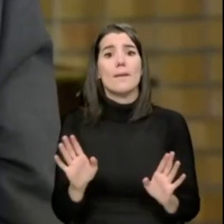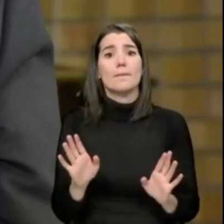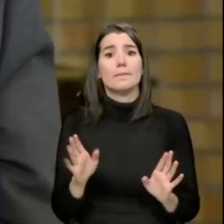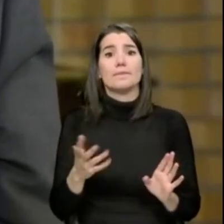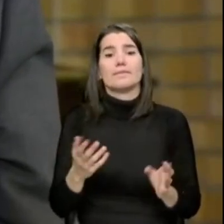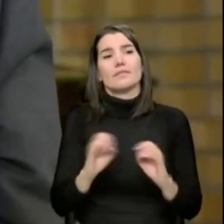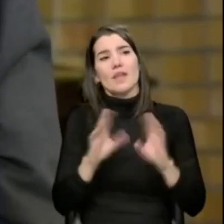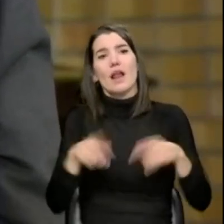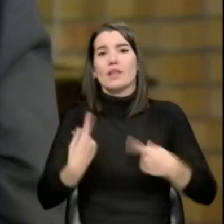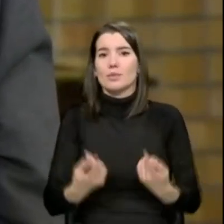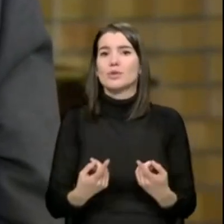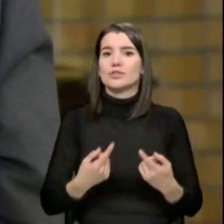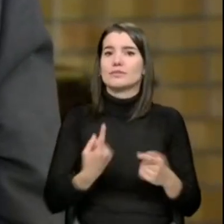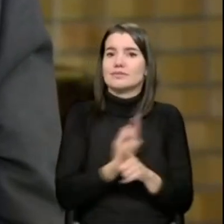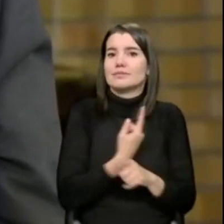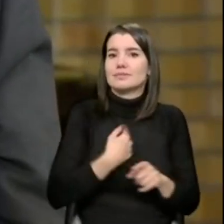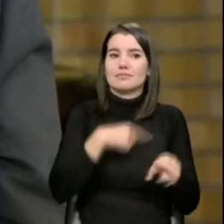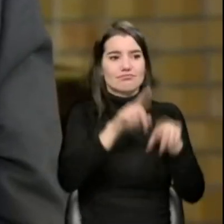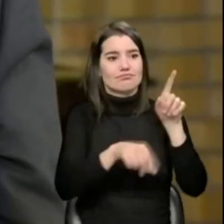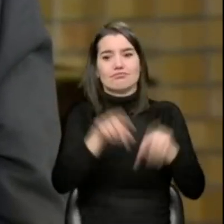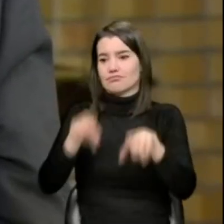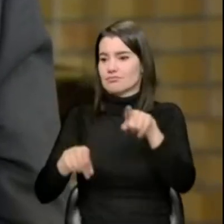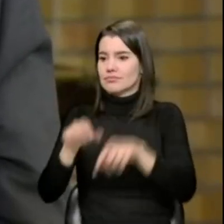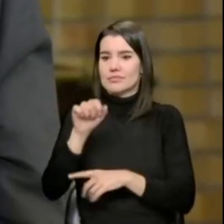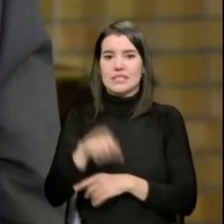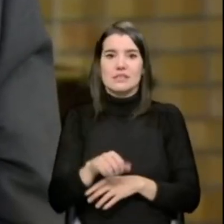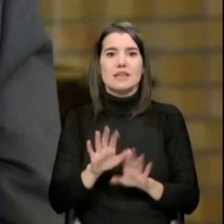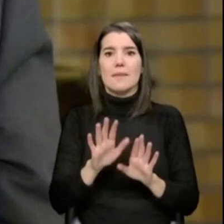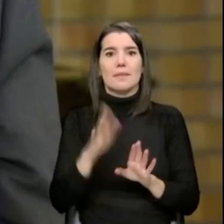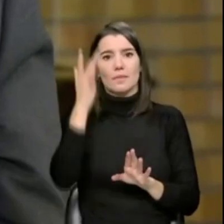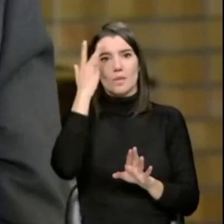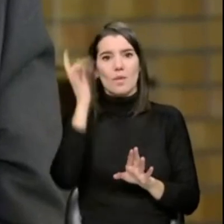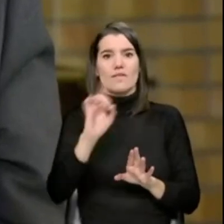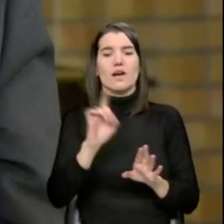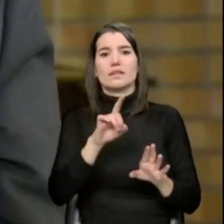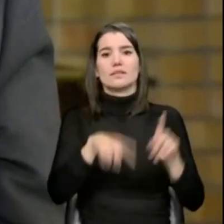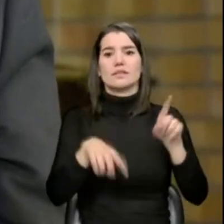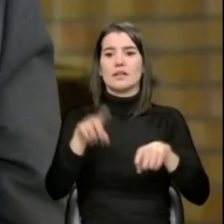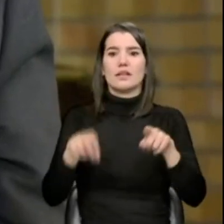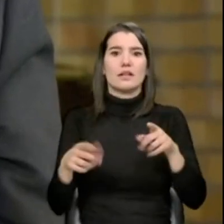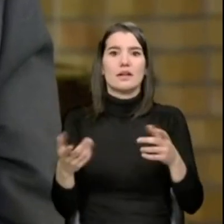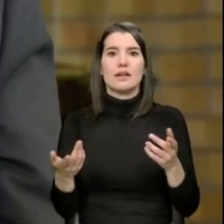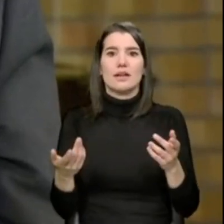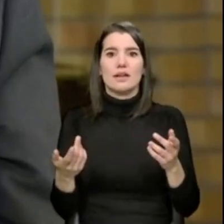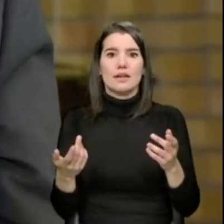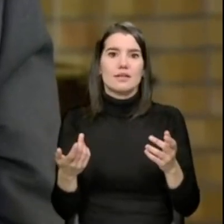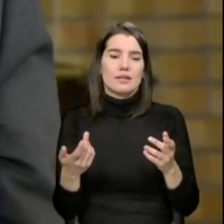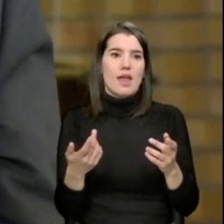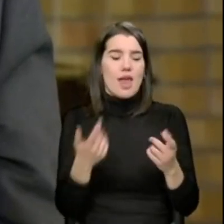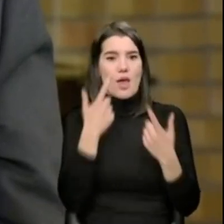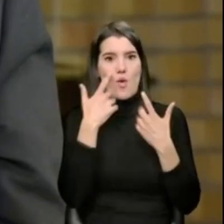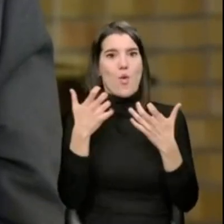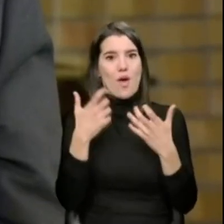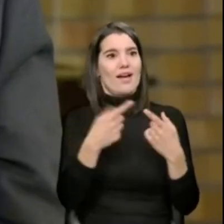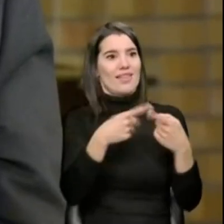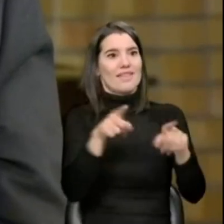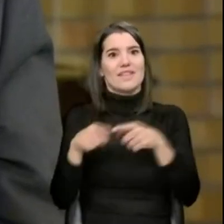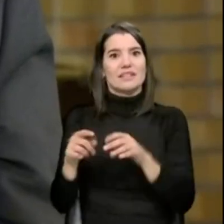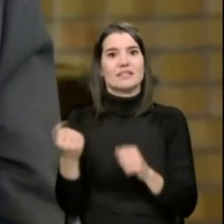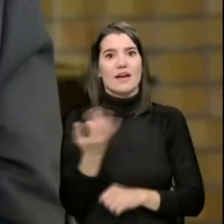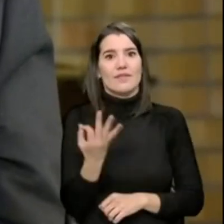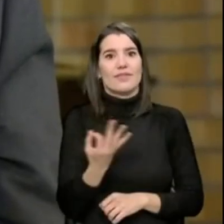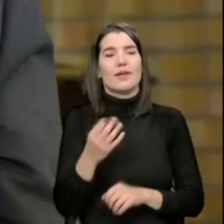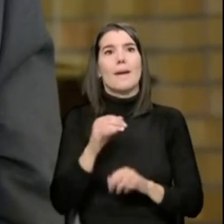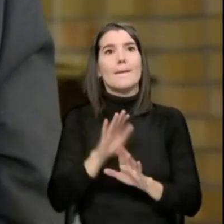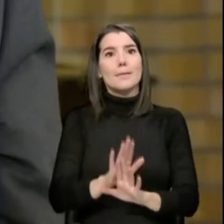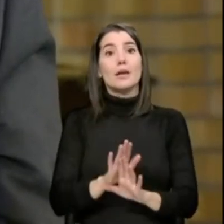distinguimos-nos em muitas coisas e às vezes não é fácil as distinções não prevalecerem, mas é importantíssimo, numa